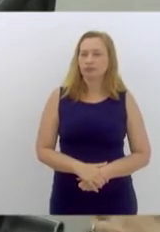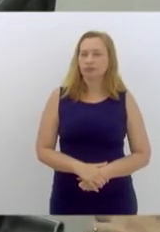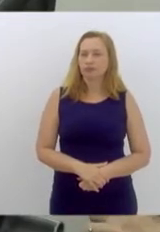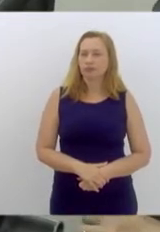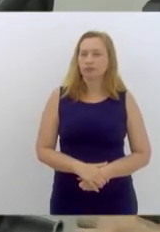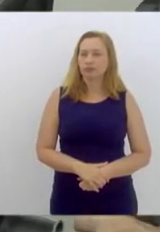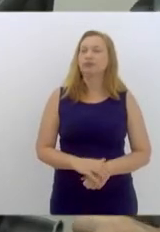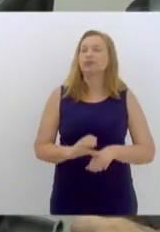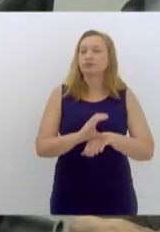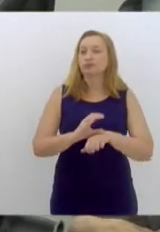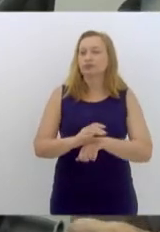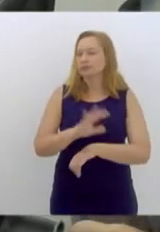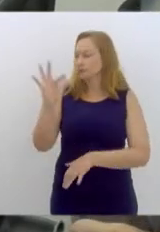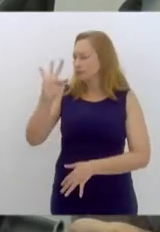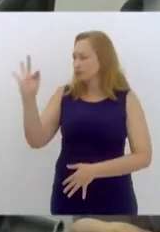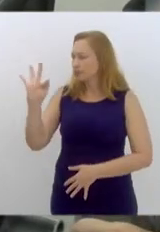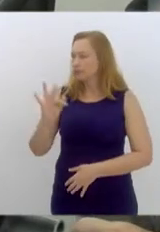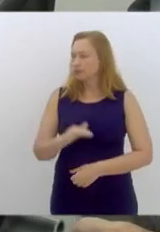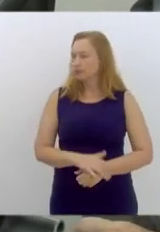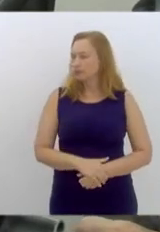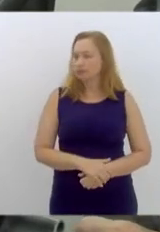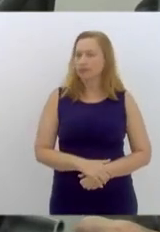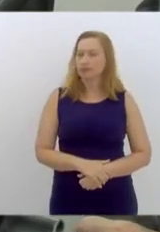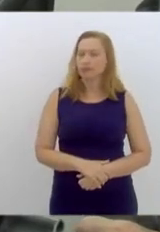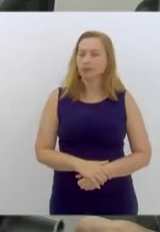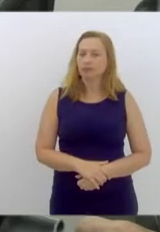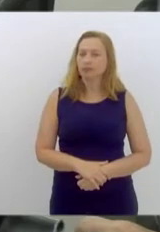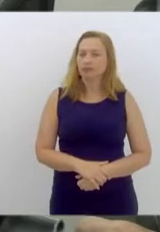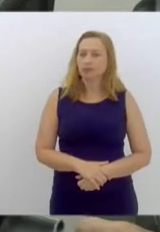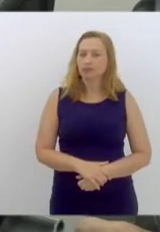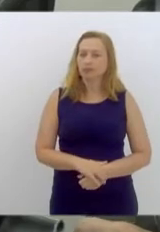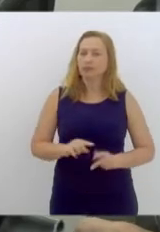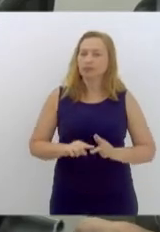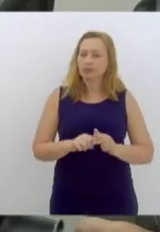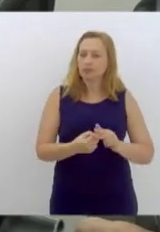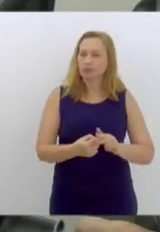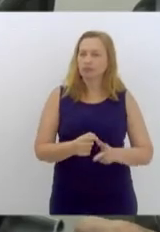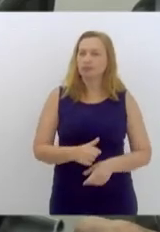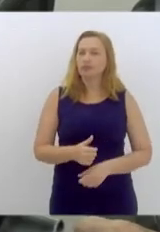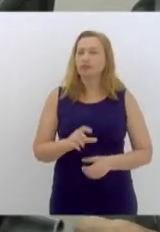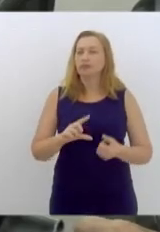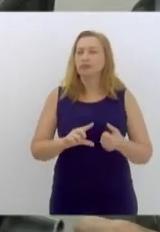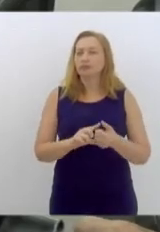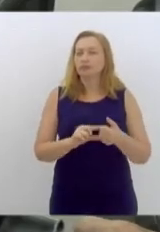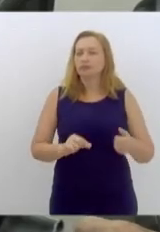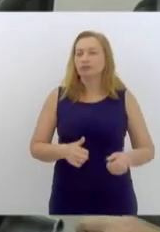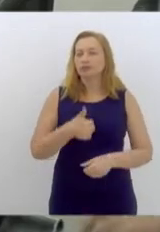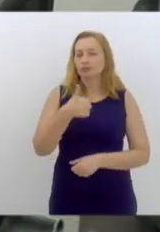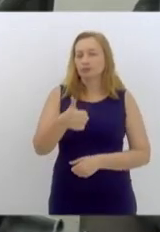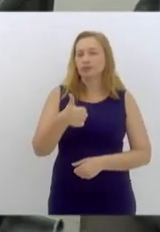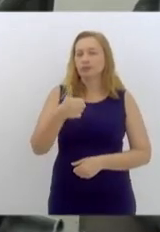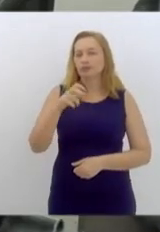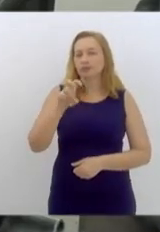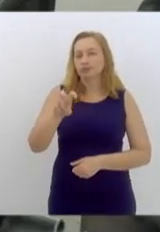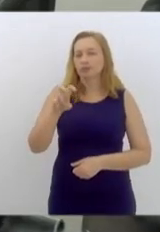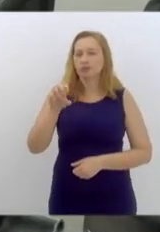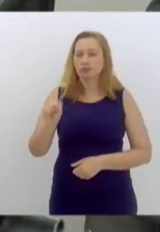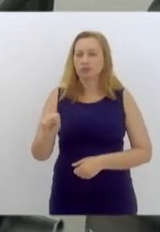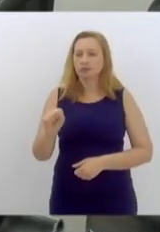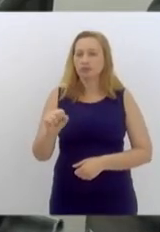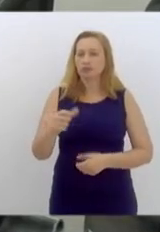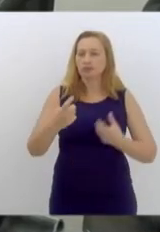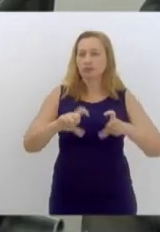A Constituição Federal passa a vigorar com as seguintes alterações. Artigo 158, parágrafo único.